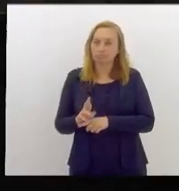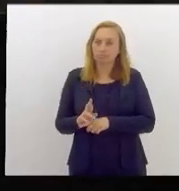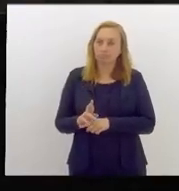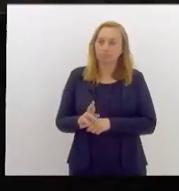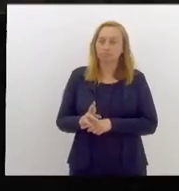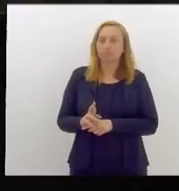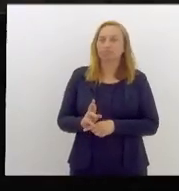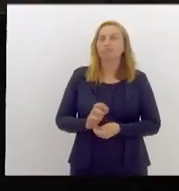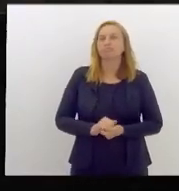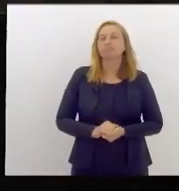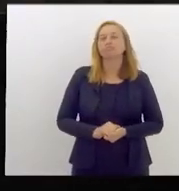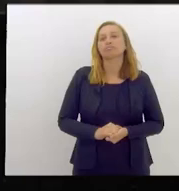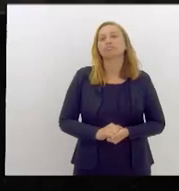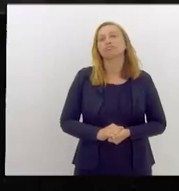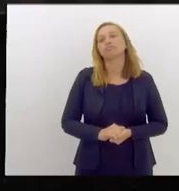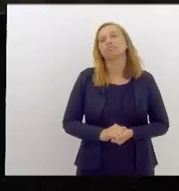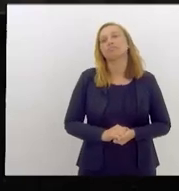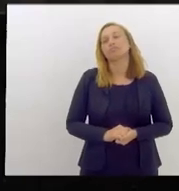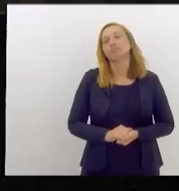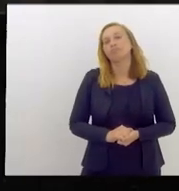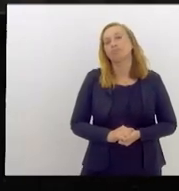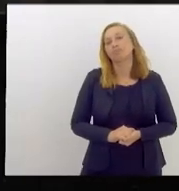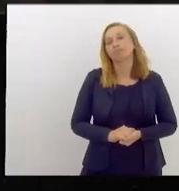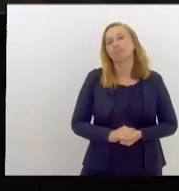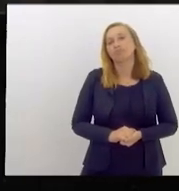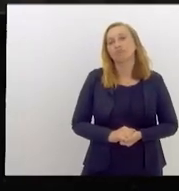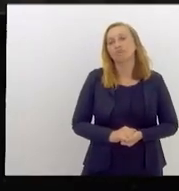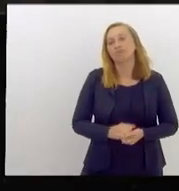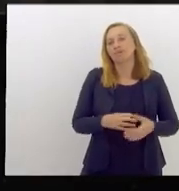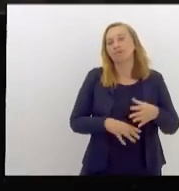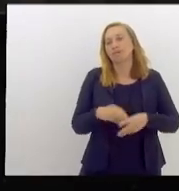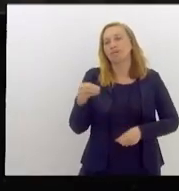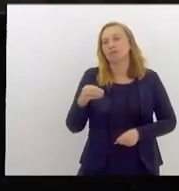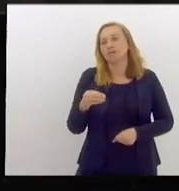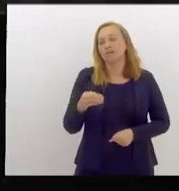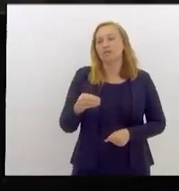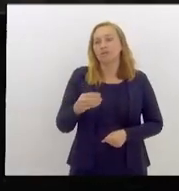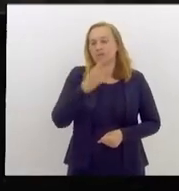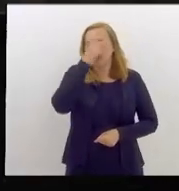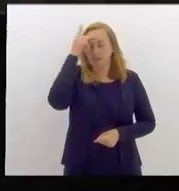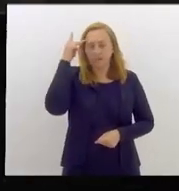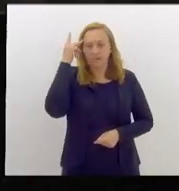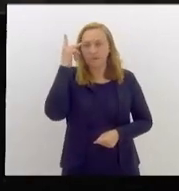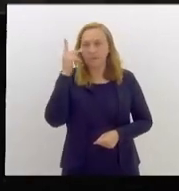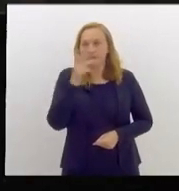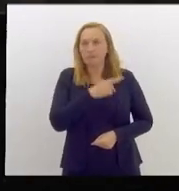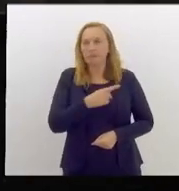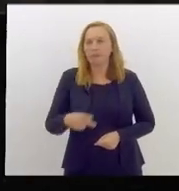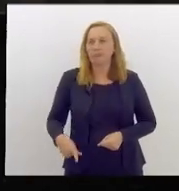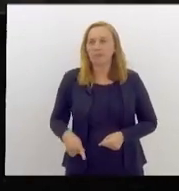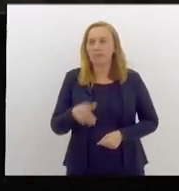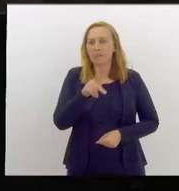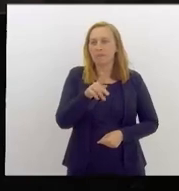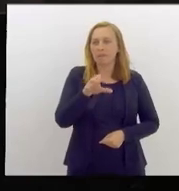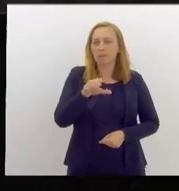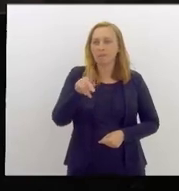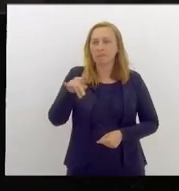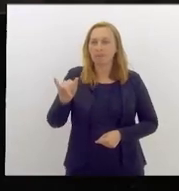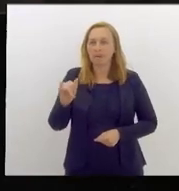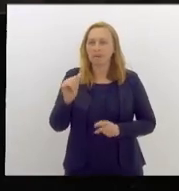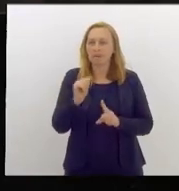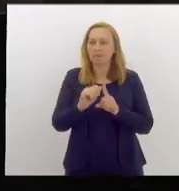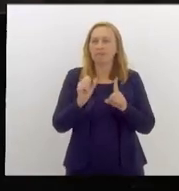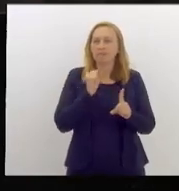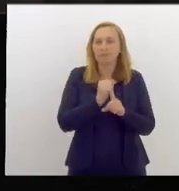as áreas de enfrentamento a desaparecimento das pessoas na presidência da CPI do feminicídio